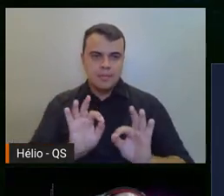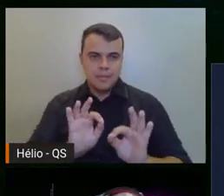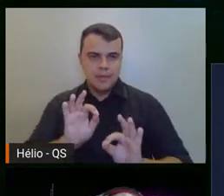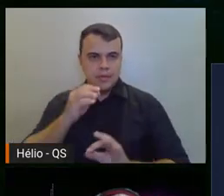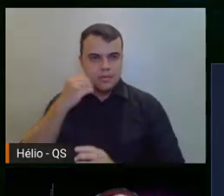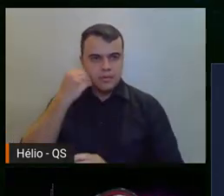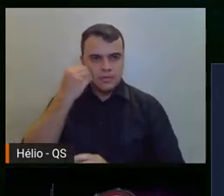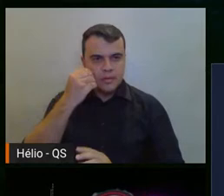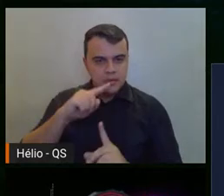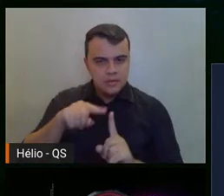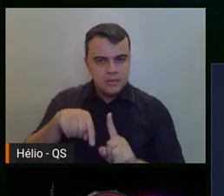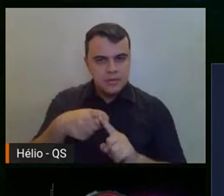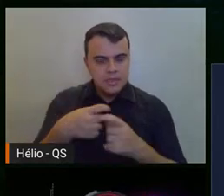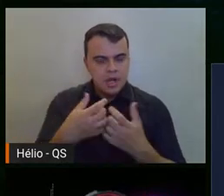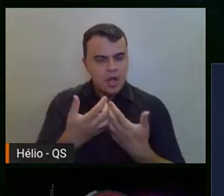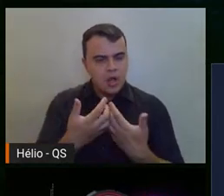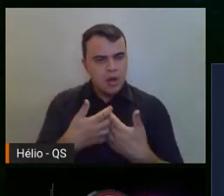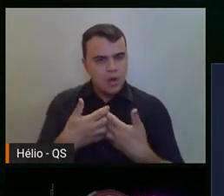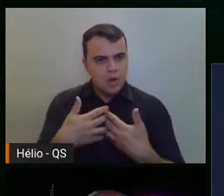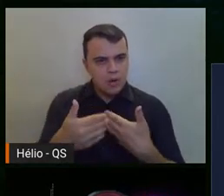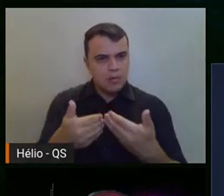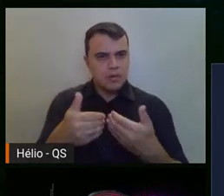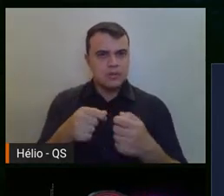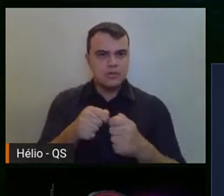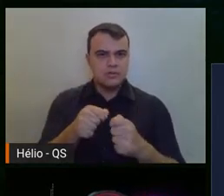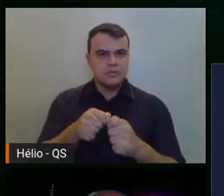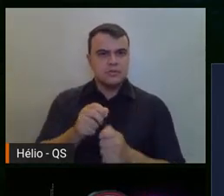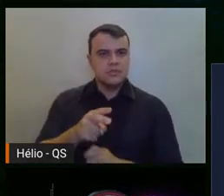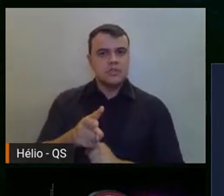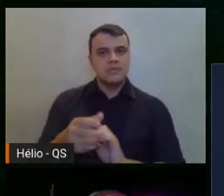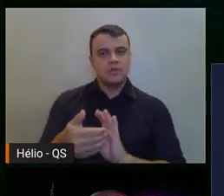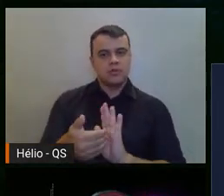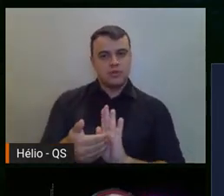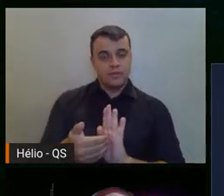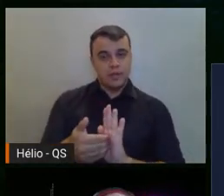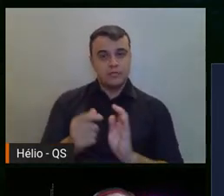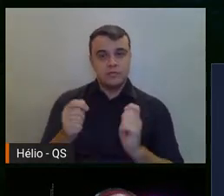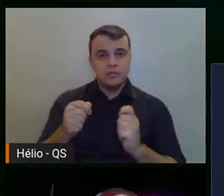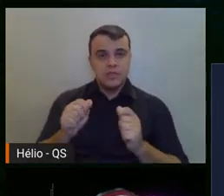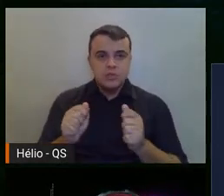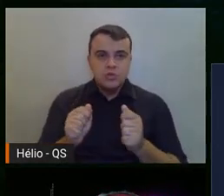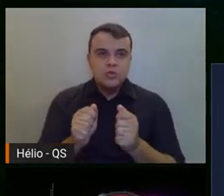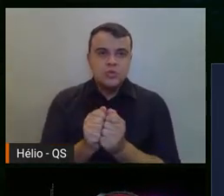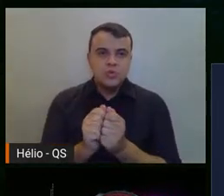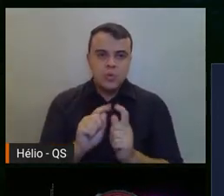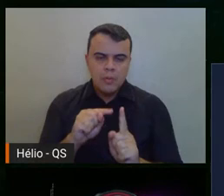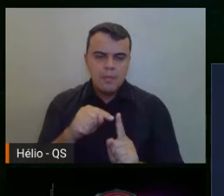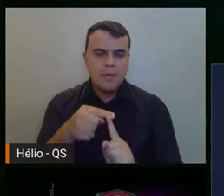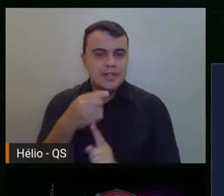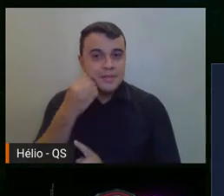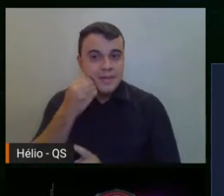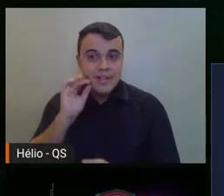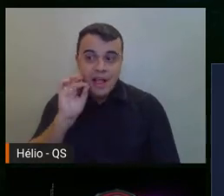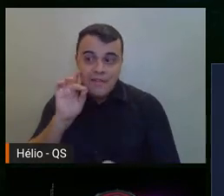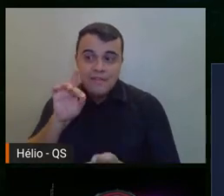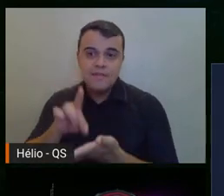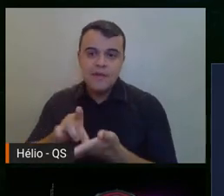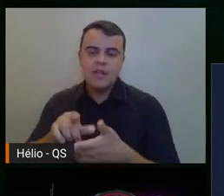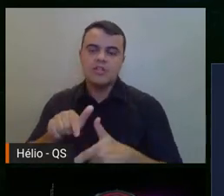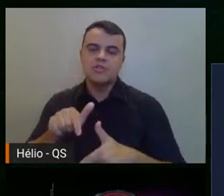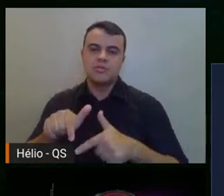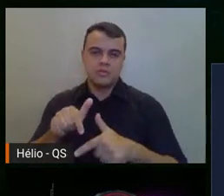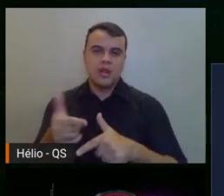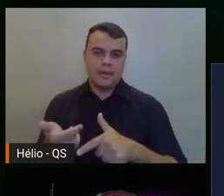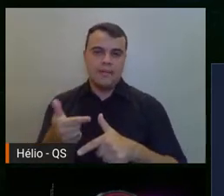experiências mais complexas que você vai vai tendo no final e que te aproximam mais das experiências reais do mercado de trabalho